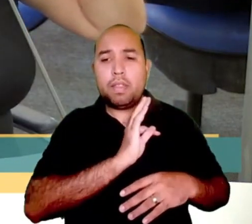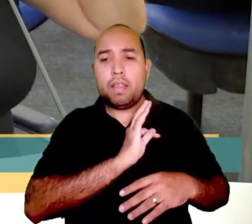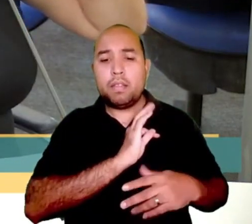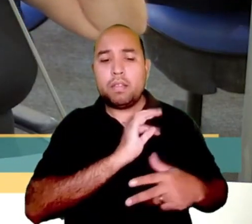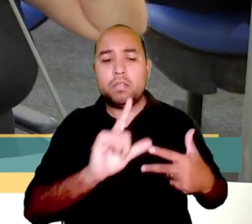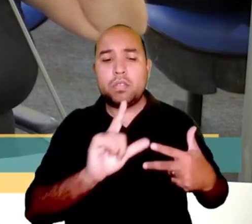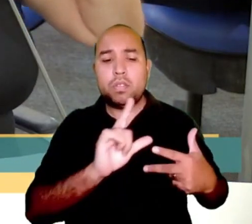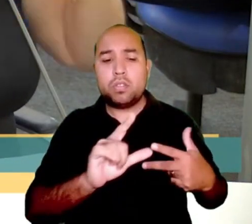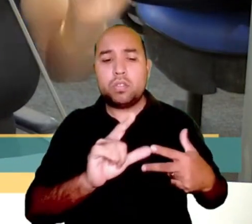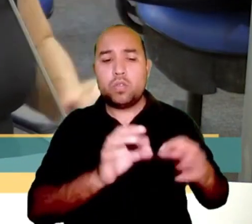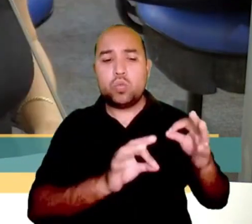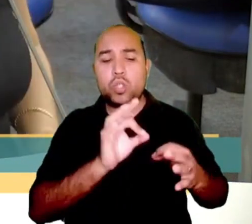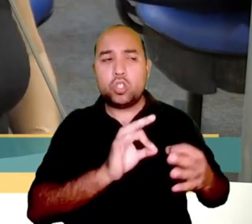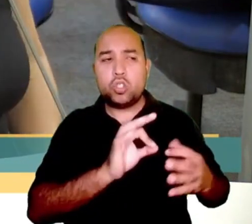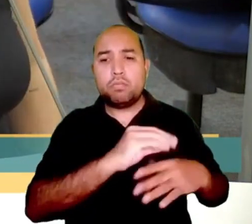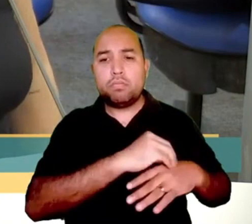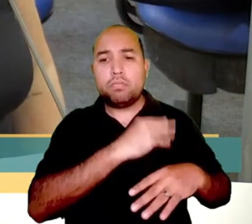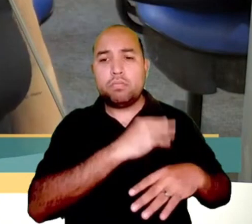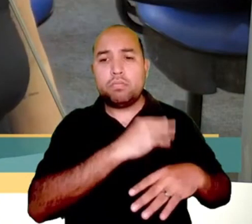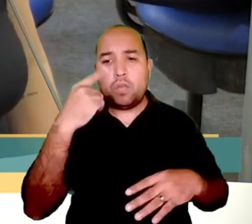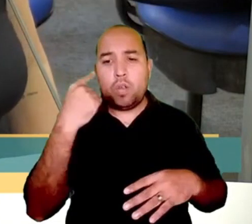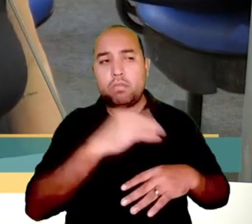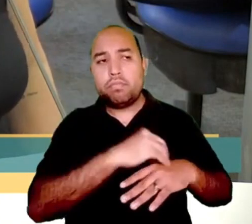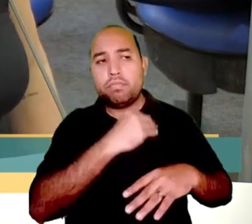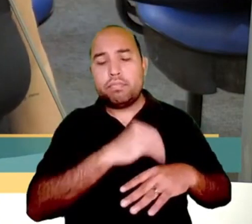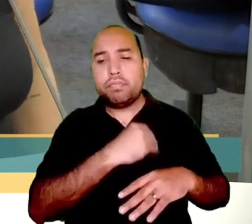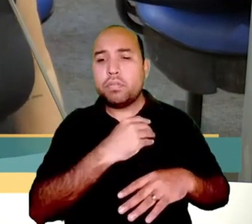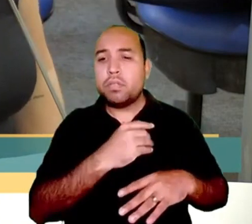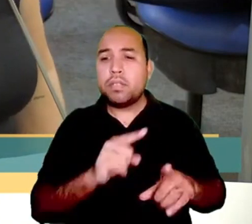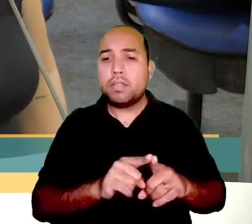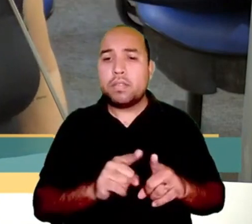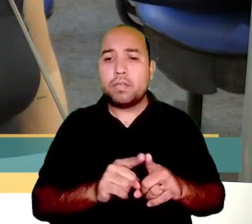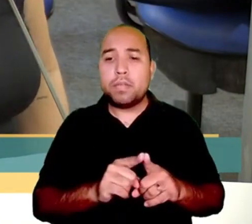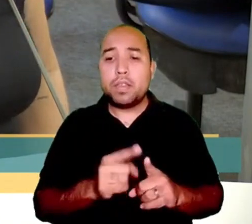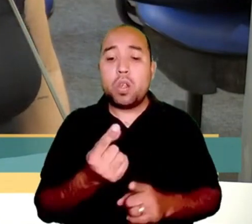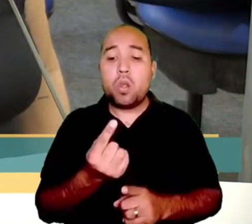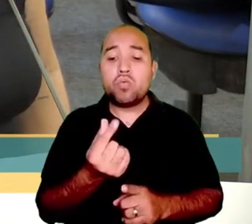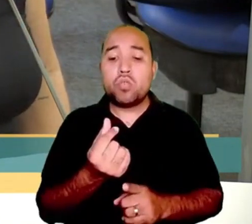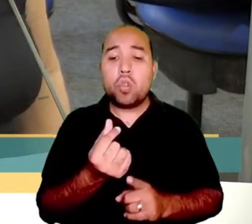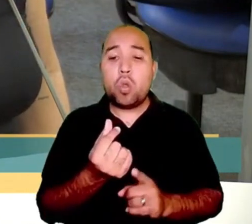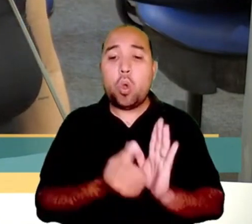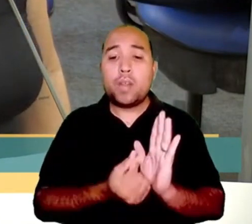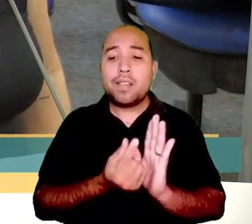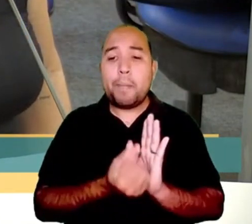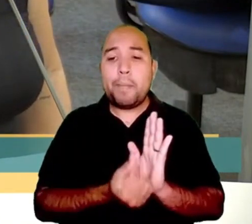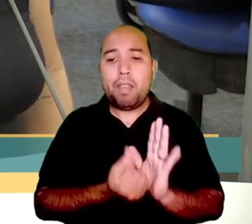jurídica, lembrando que nós estamos falando de dotação orçamentária.